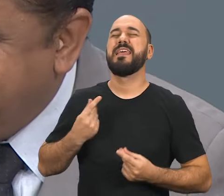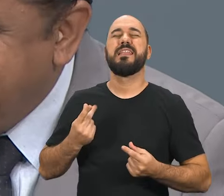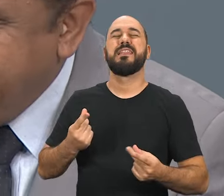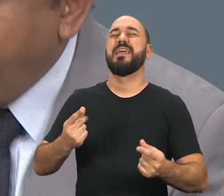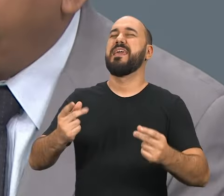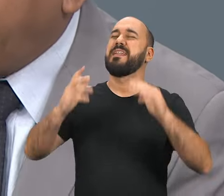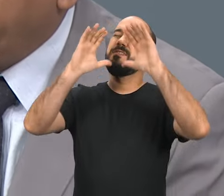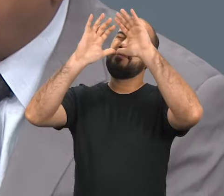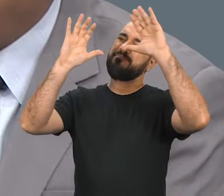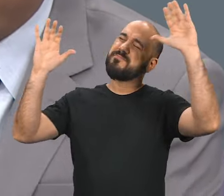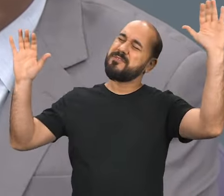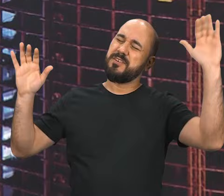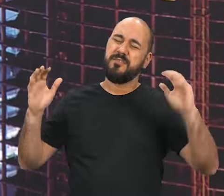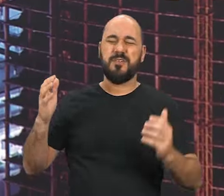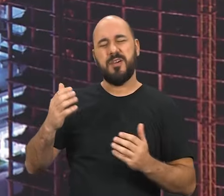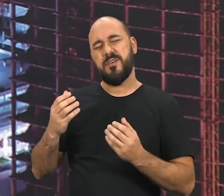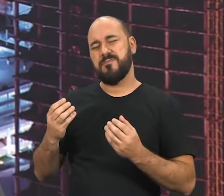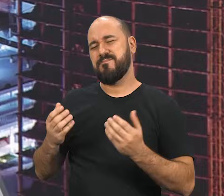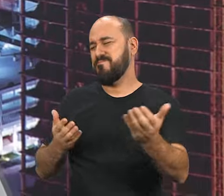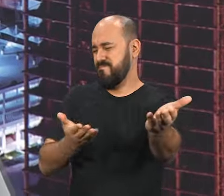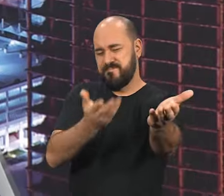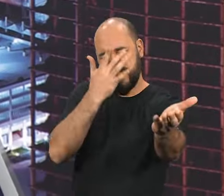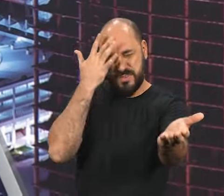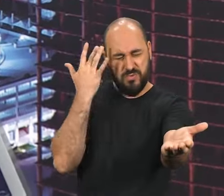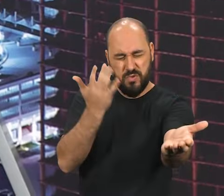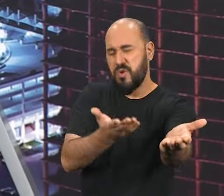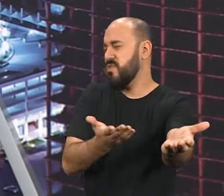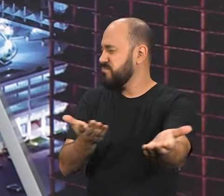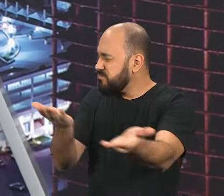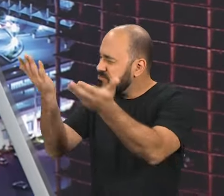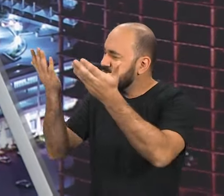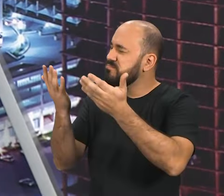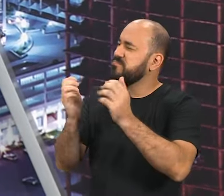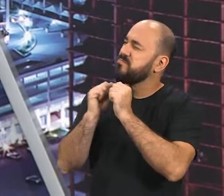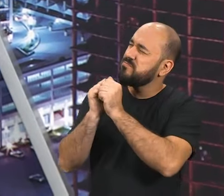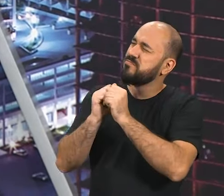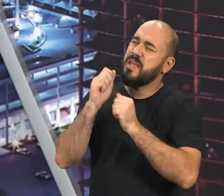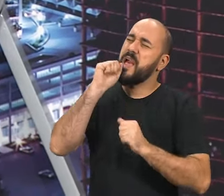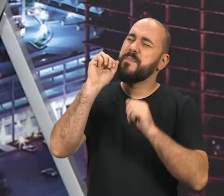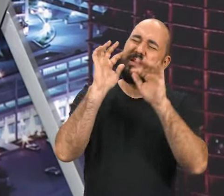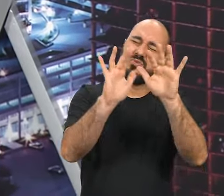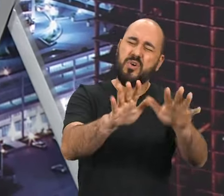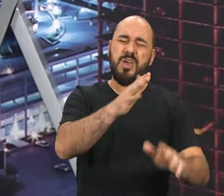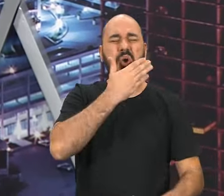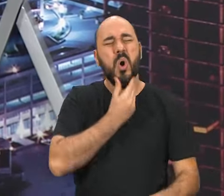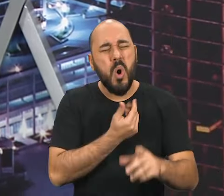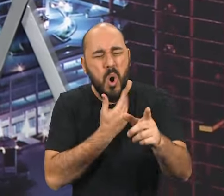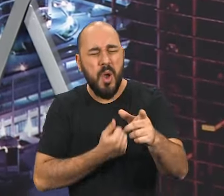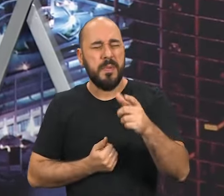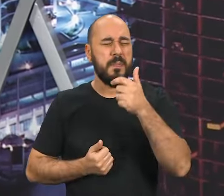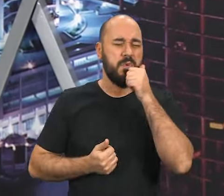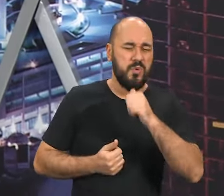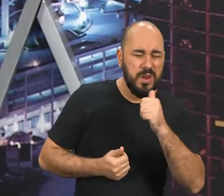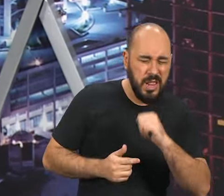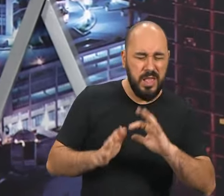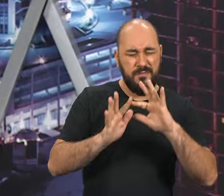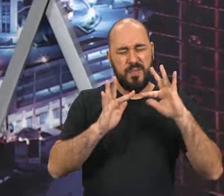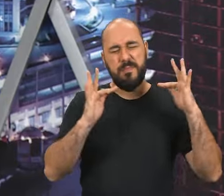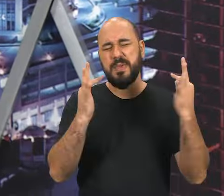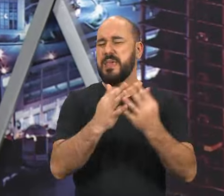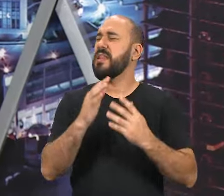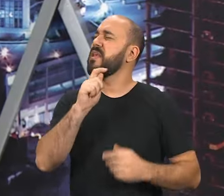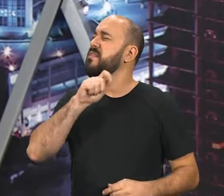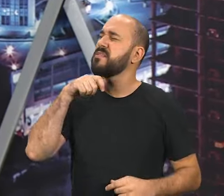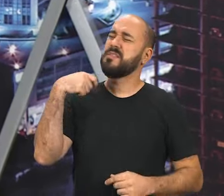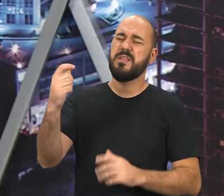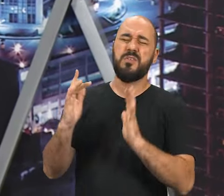eterna. Eu entrego essa pessoa que ora comigo nas tuas mãos. Abençoe este homem, esta mulher e esta família,